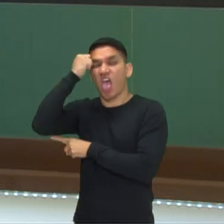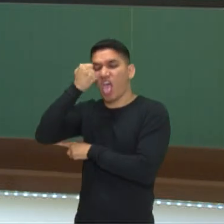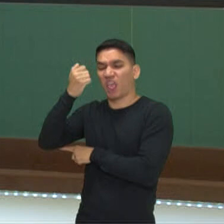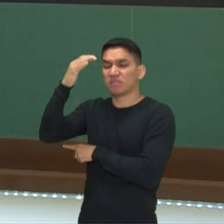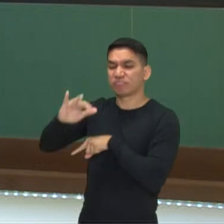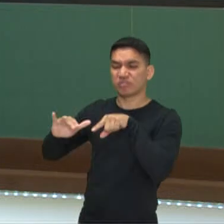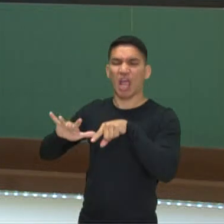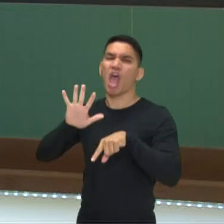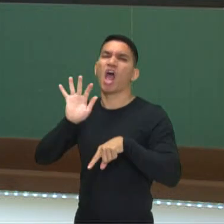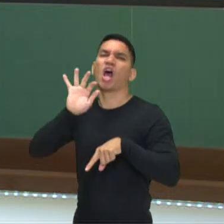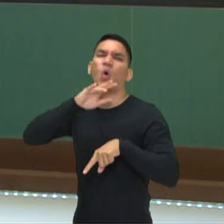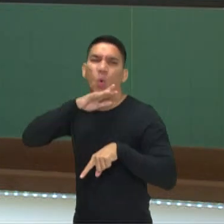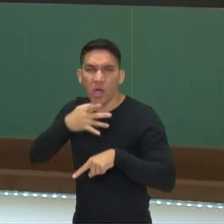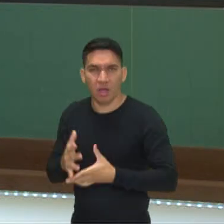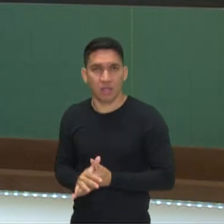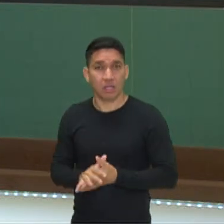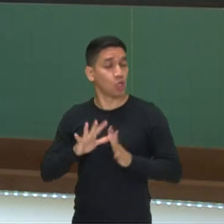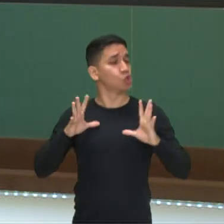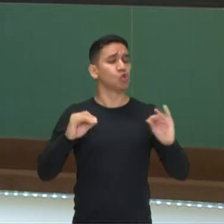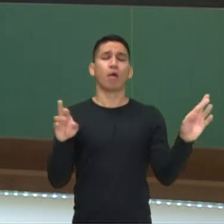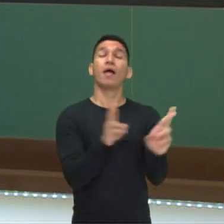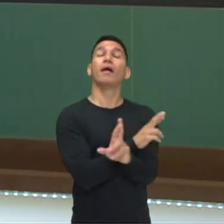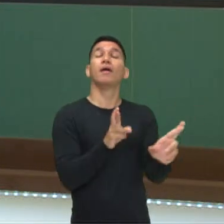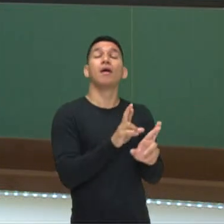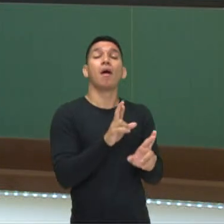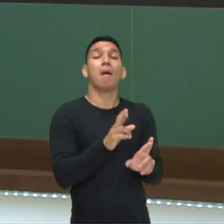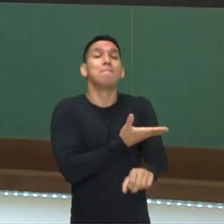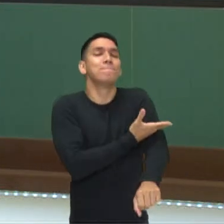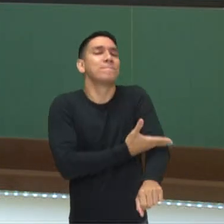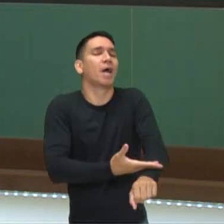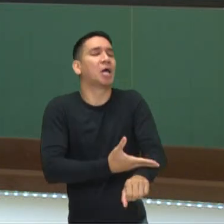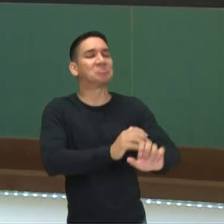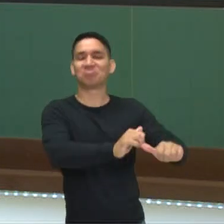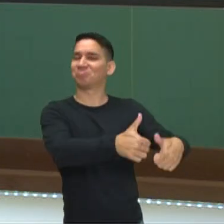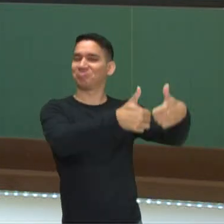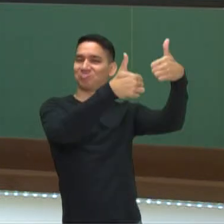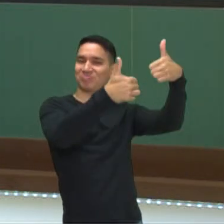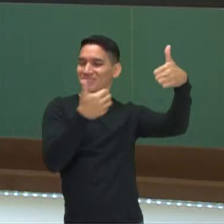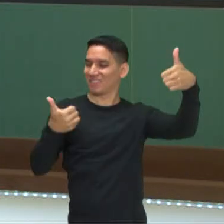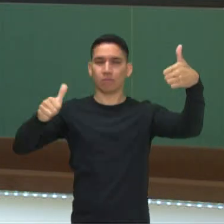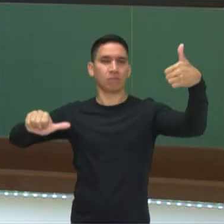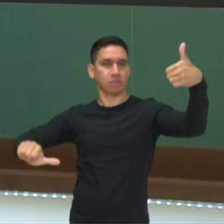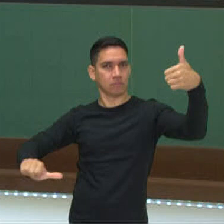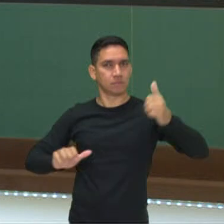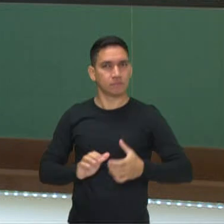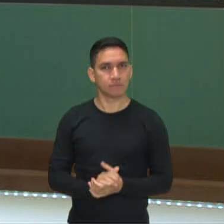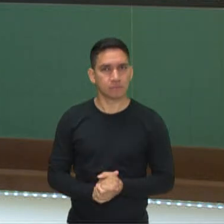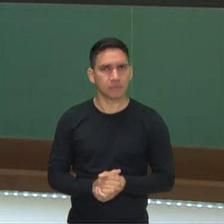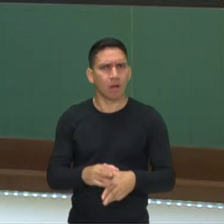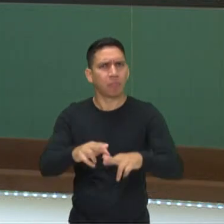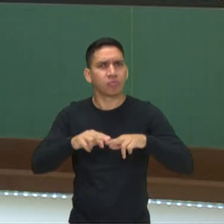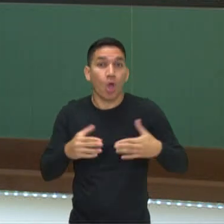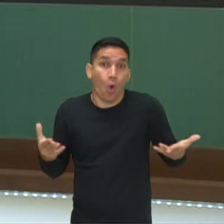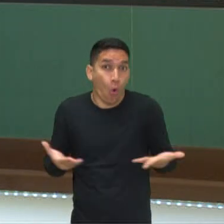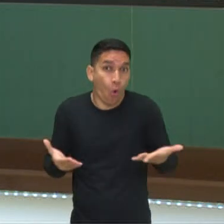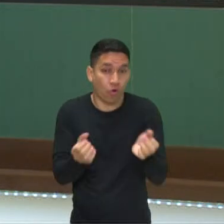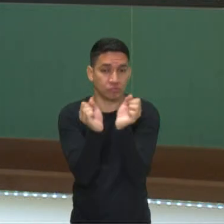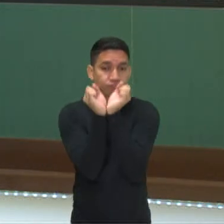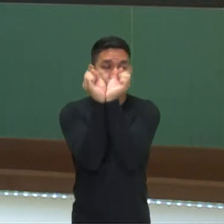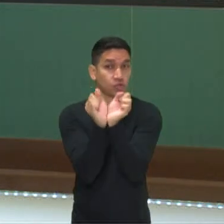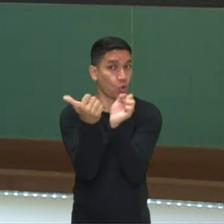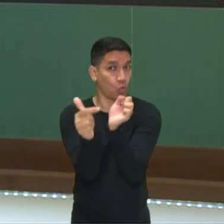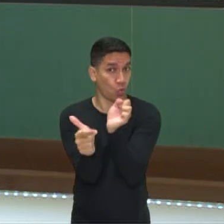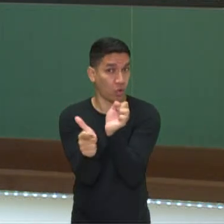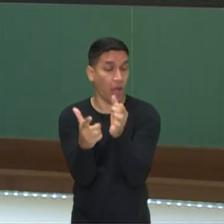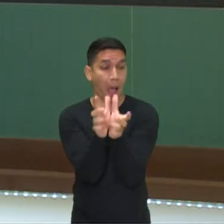tudo que está ligado aos brancos como positivo. Então, por mais que agora não exista mais a escravidão em muitos